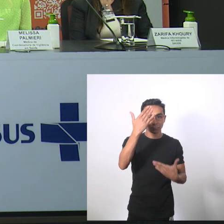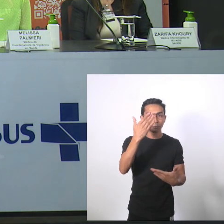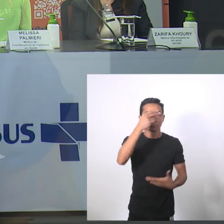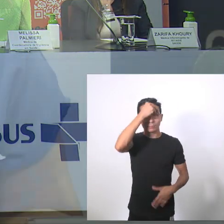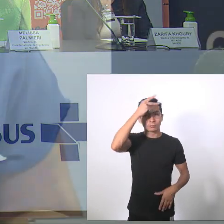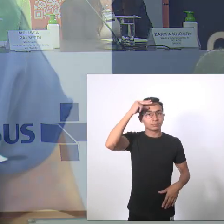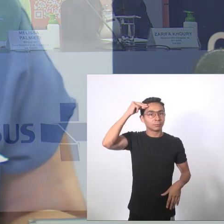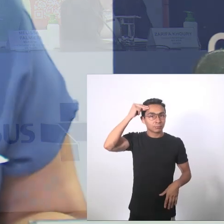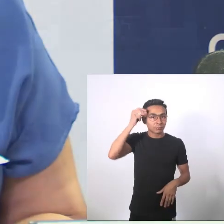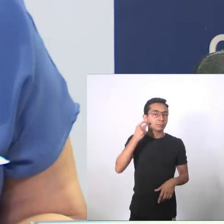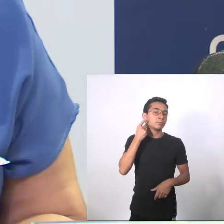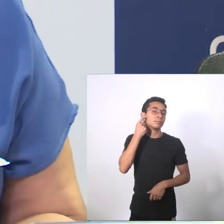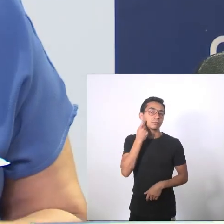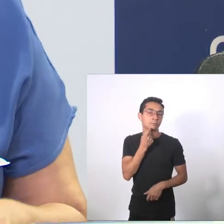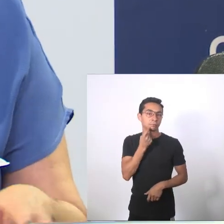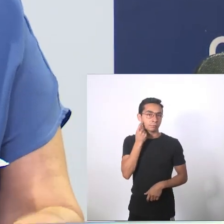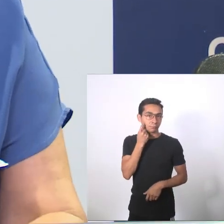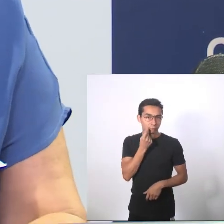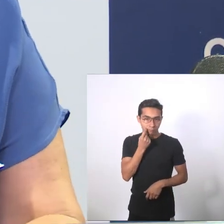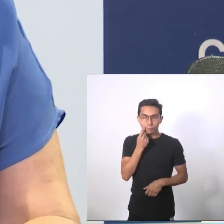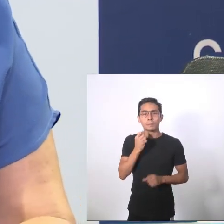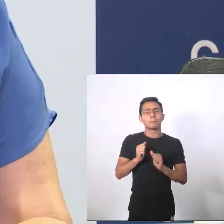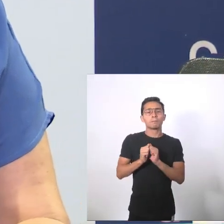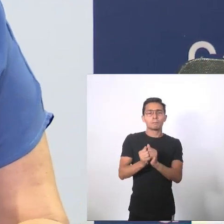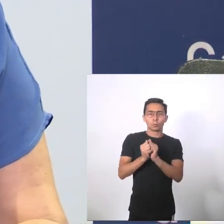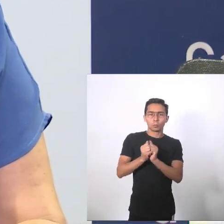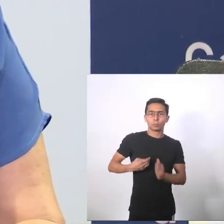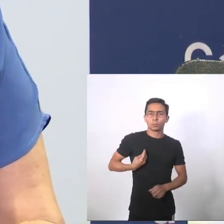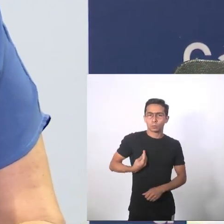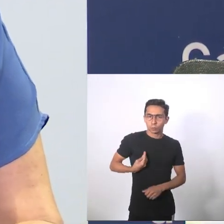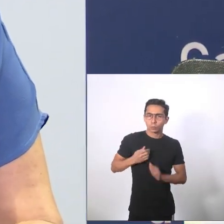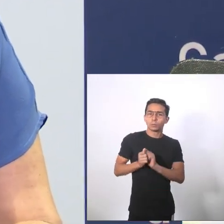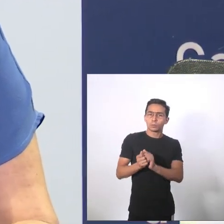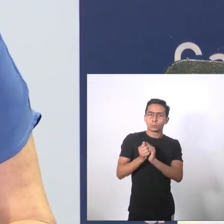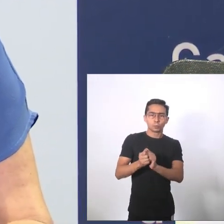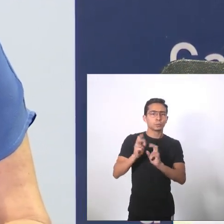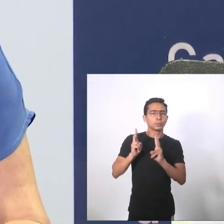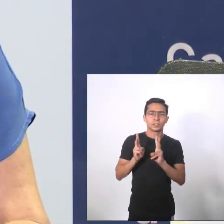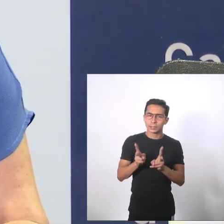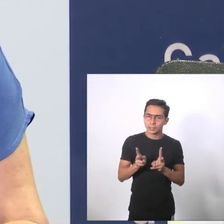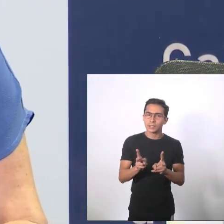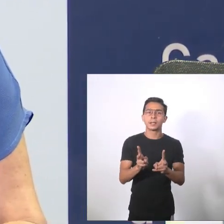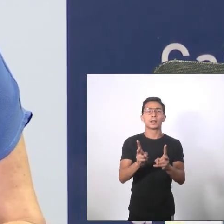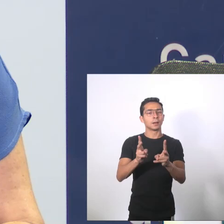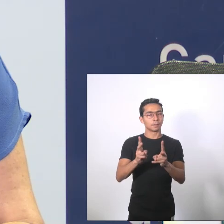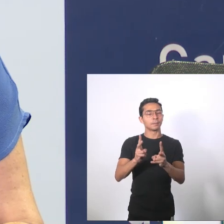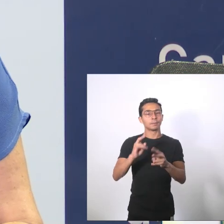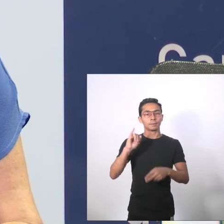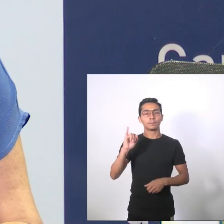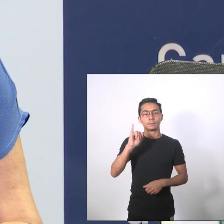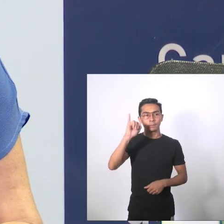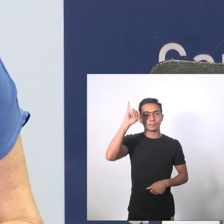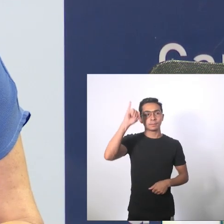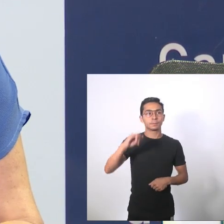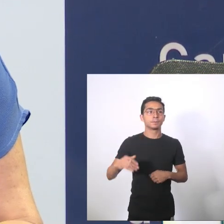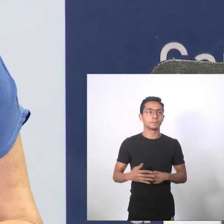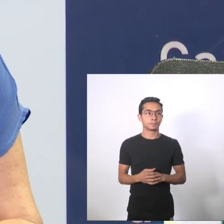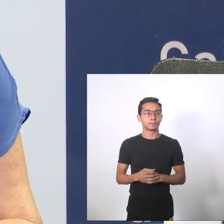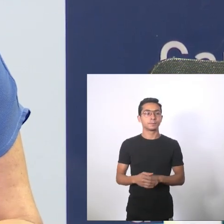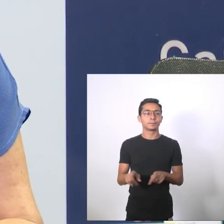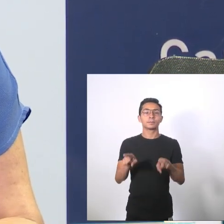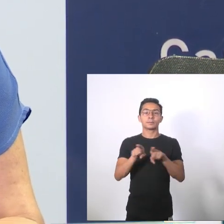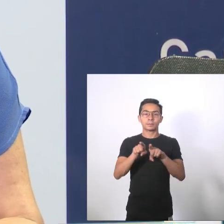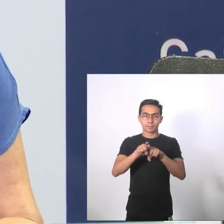Ricardo Nunes, que está sempre participando conosco de ações tão importantes. Estamos aqui também para dar